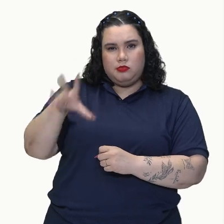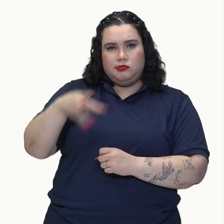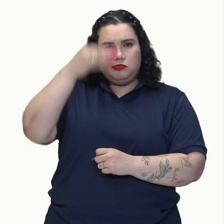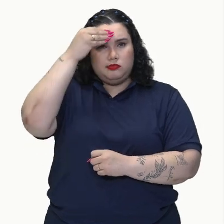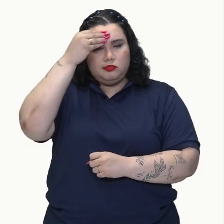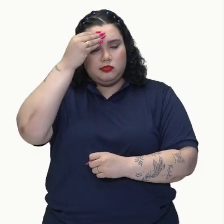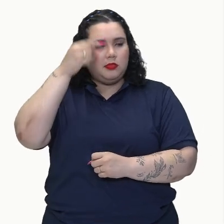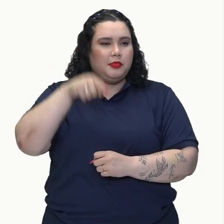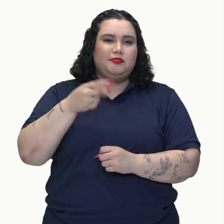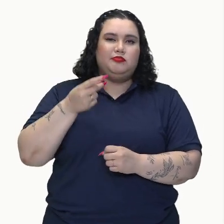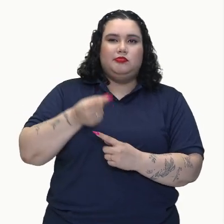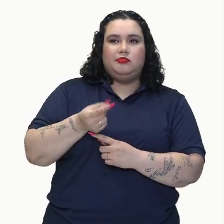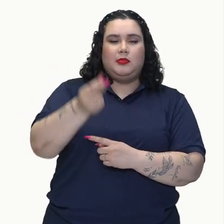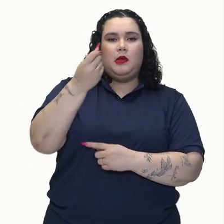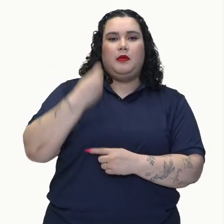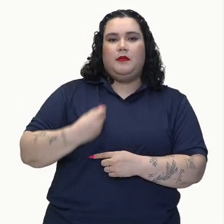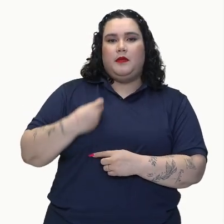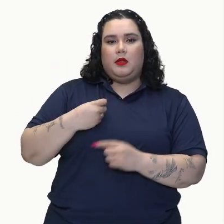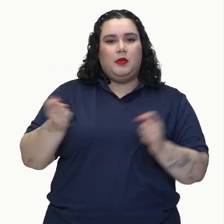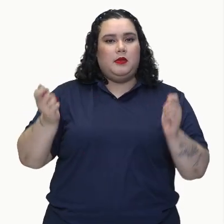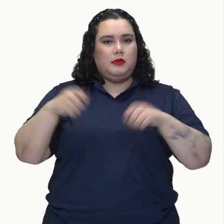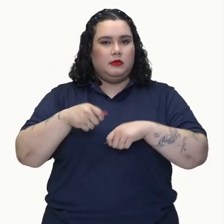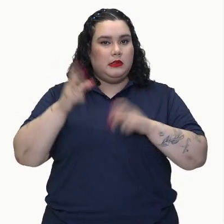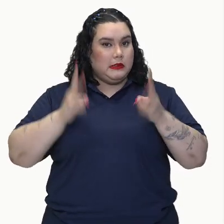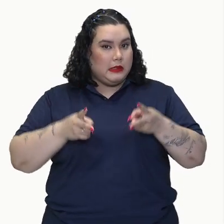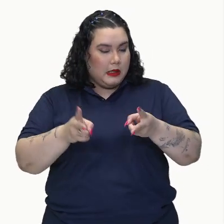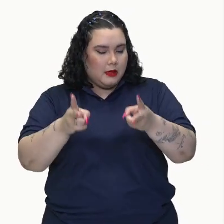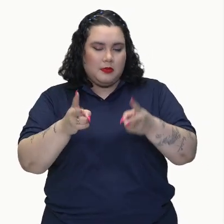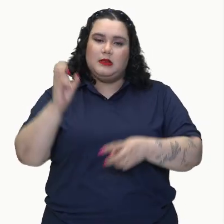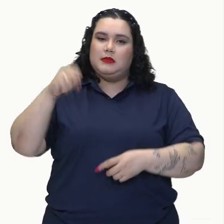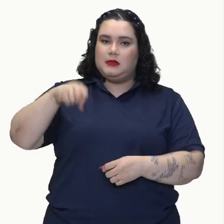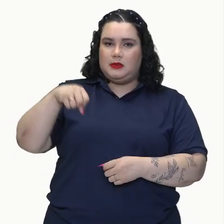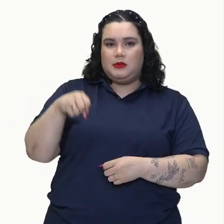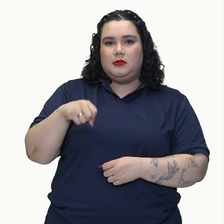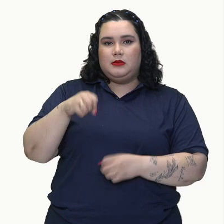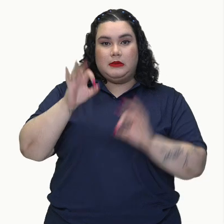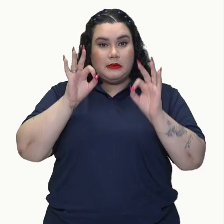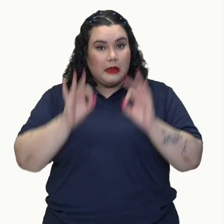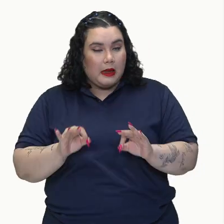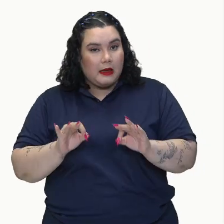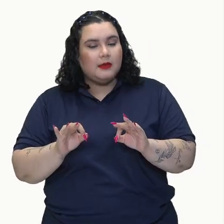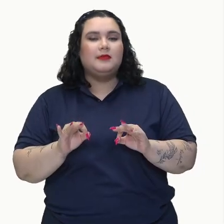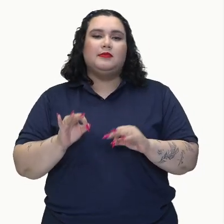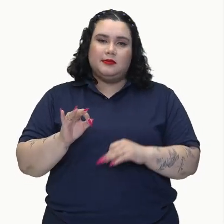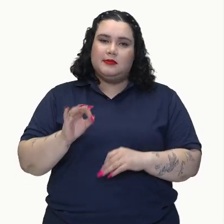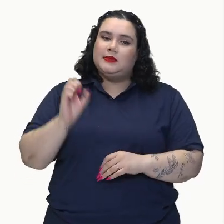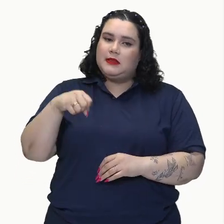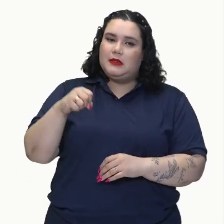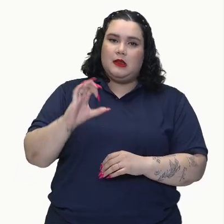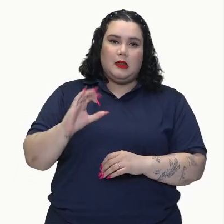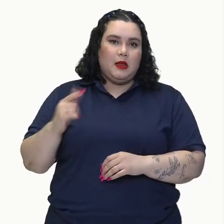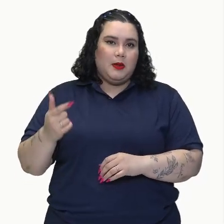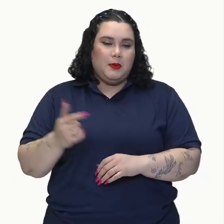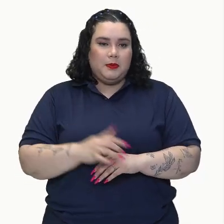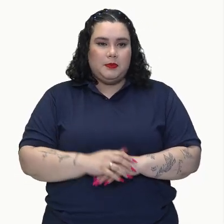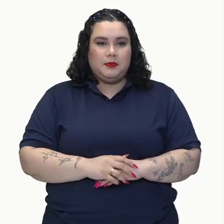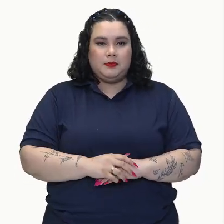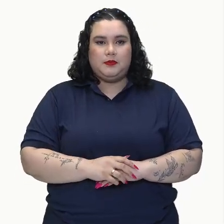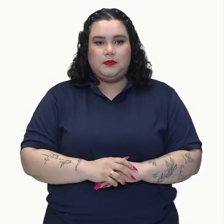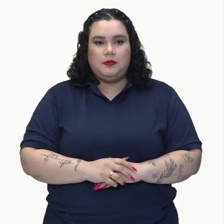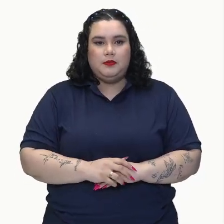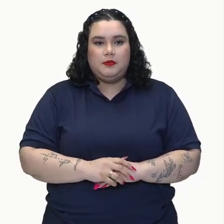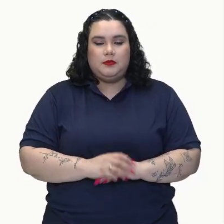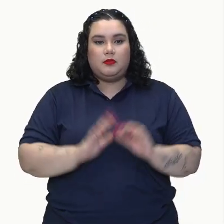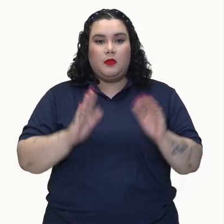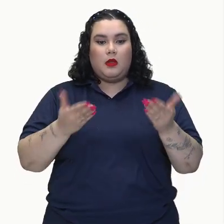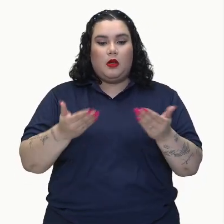vai levar para a vida. Sempre assim, professor? Sempre assim. O senhor tem certeza? Claro. Vamos aqui na